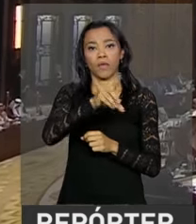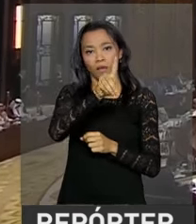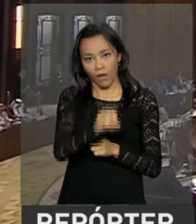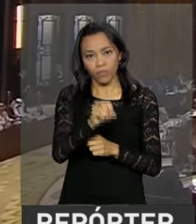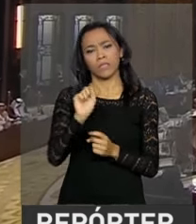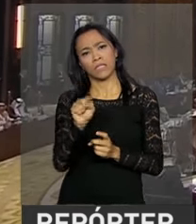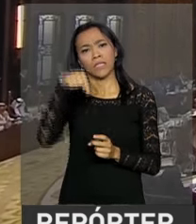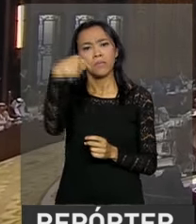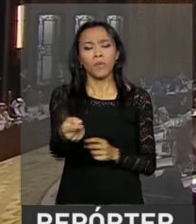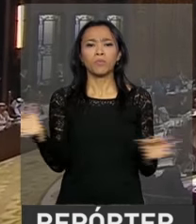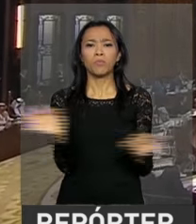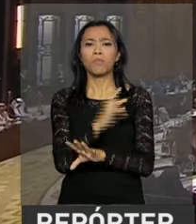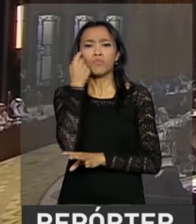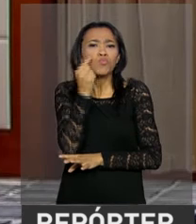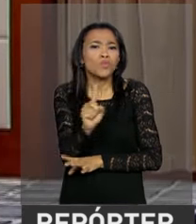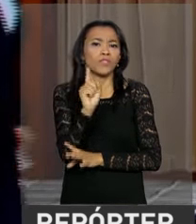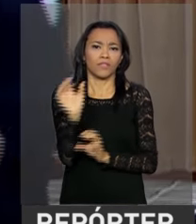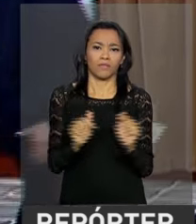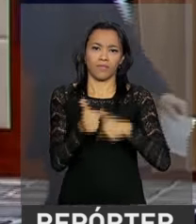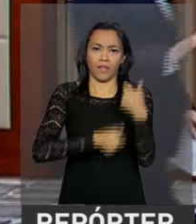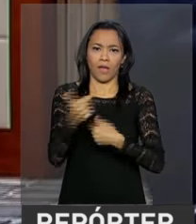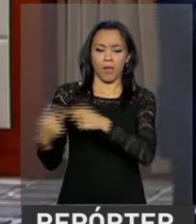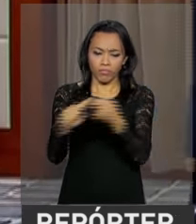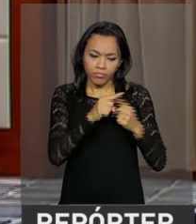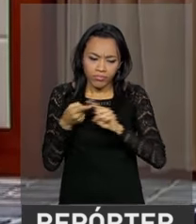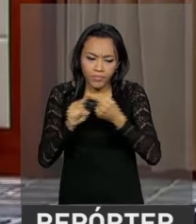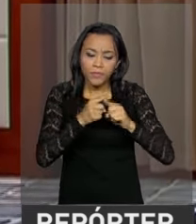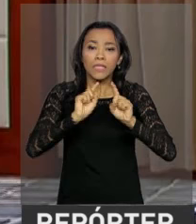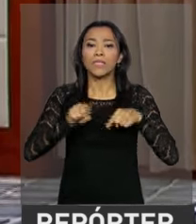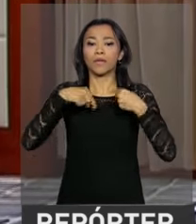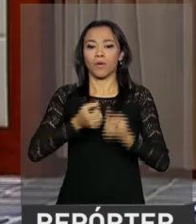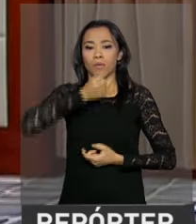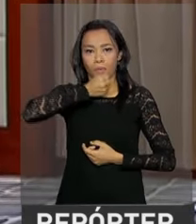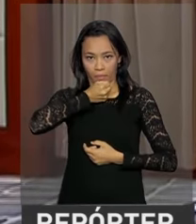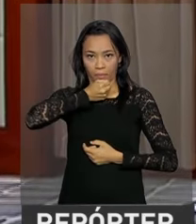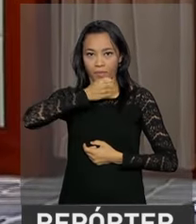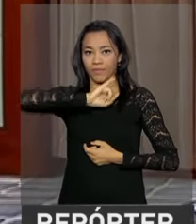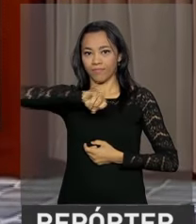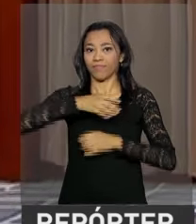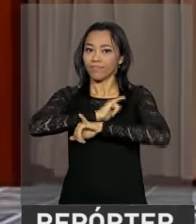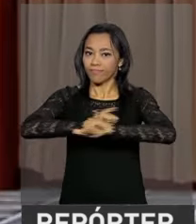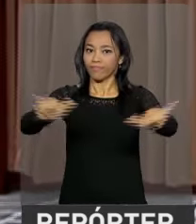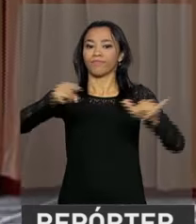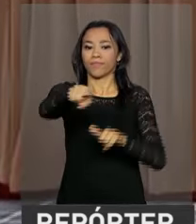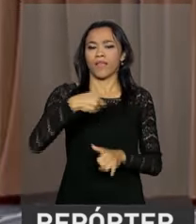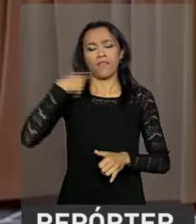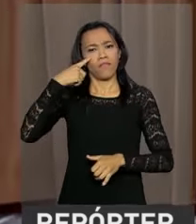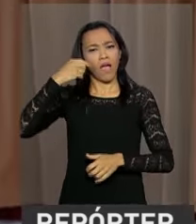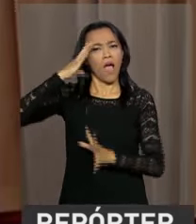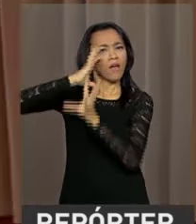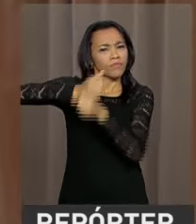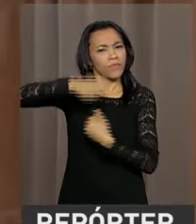Depois das atividades do primeiro dia de trabalhos, Michel Temer conversou com os jornalistas. O presidente fez um balanço das